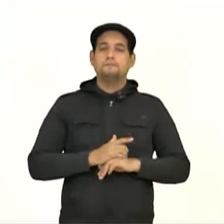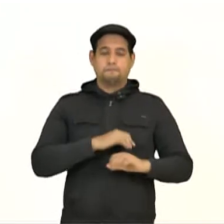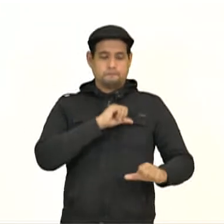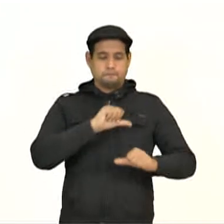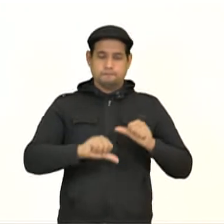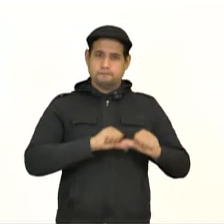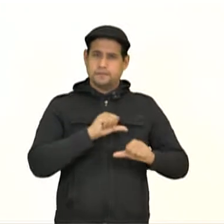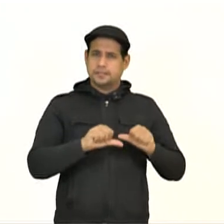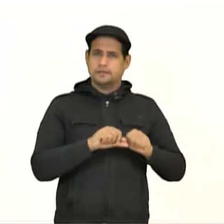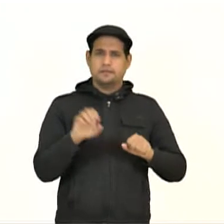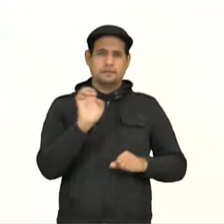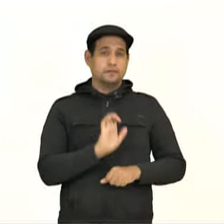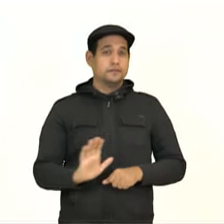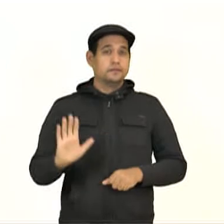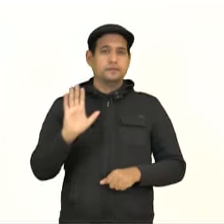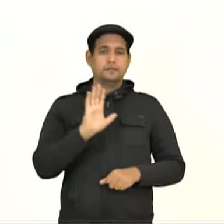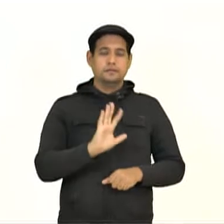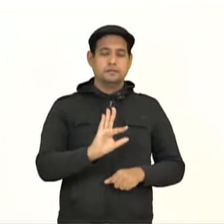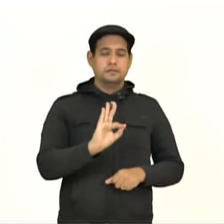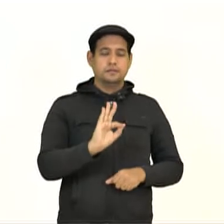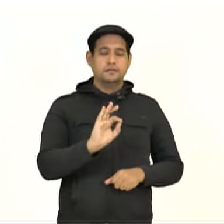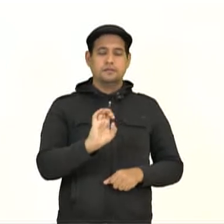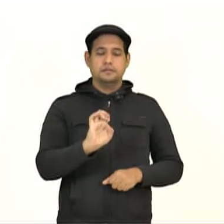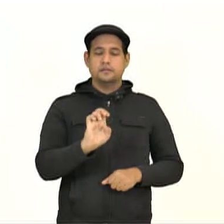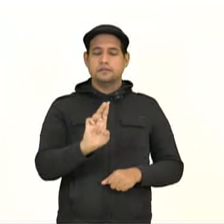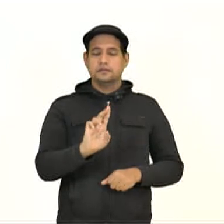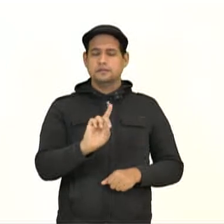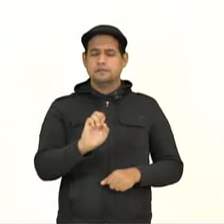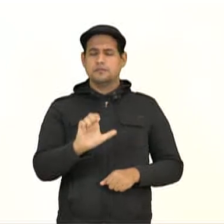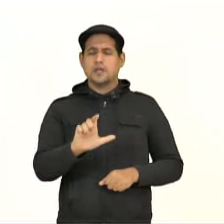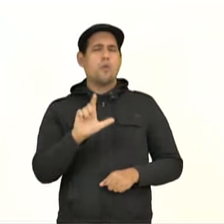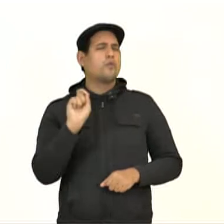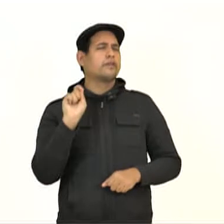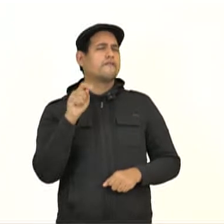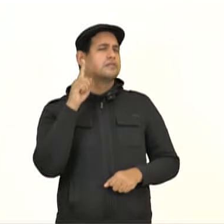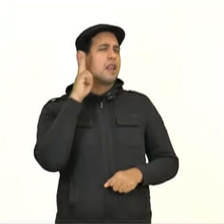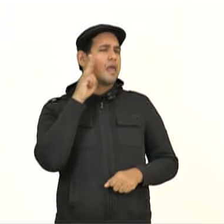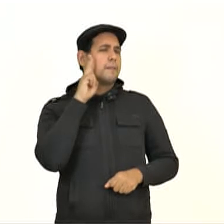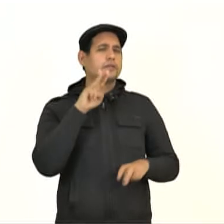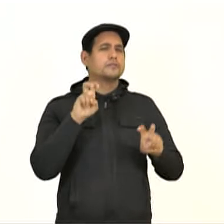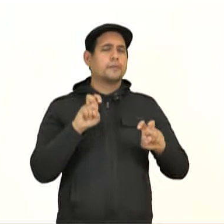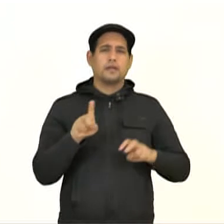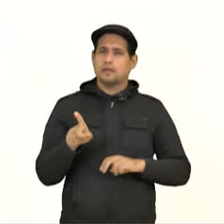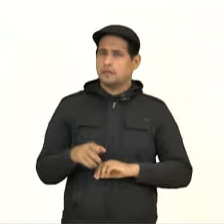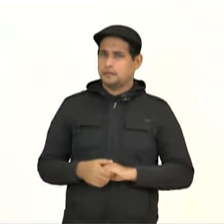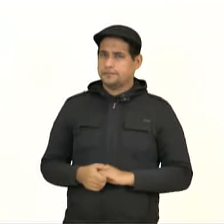Mudanças na Europa feudal. O que você recorda sobre esse assunto?